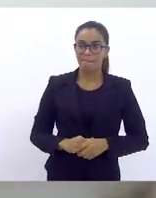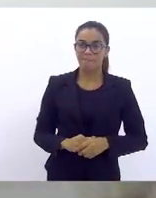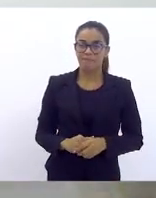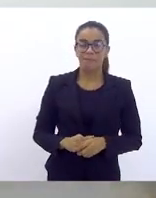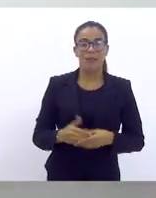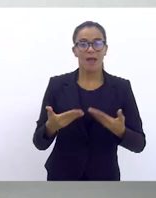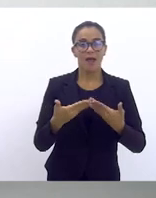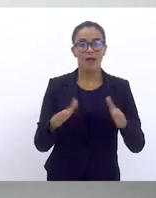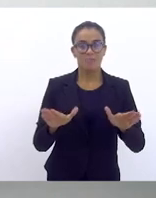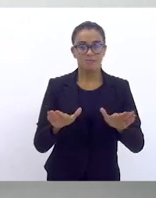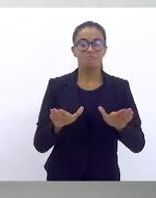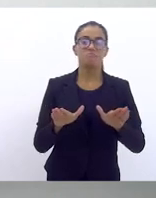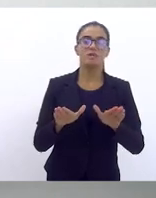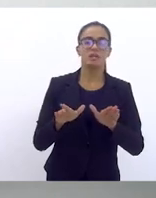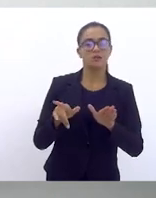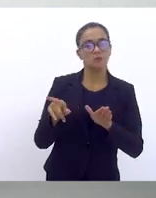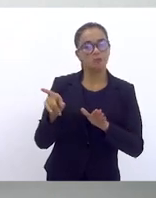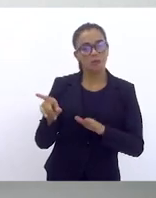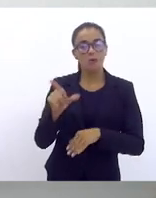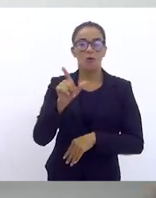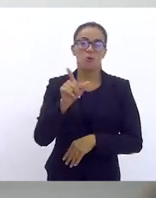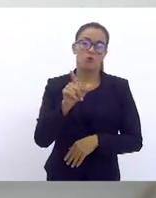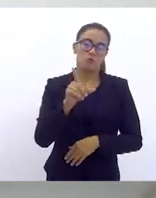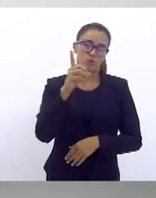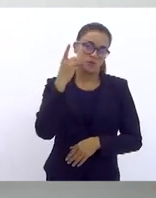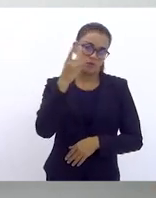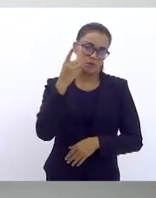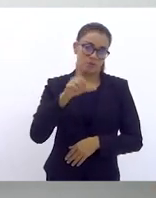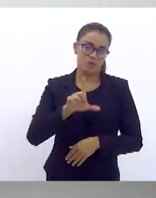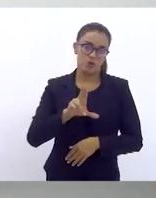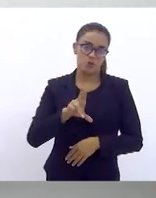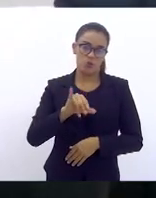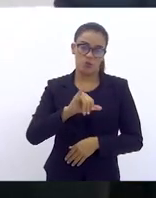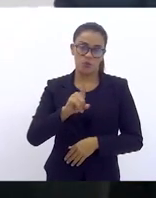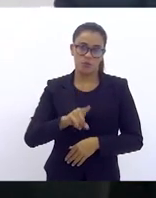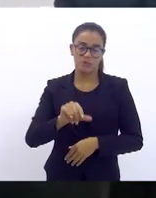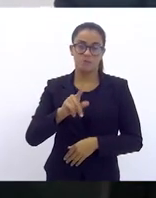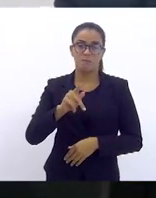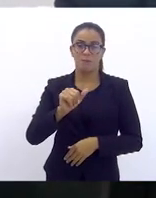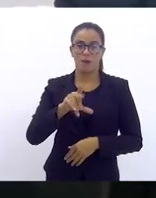abrindo as intervenções Deputado Luiz Paulo que foi o autor dessa iniciativa